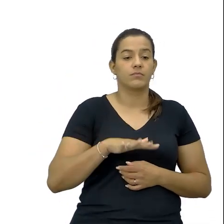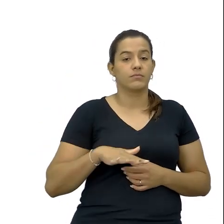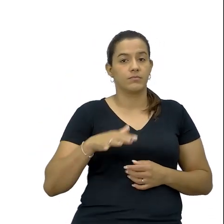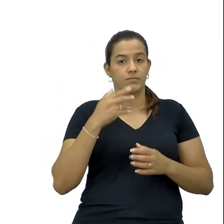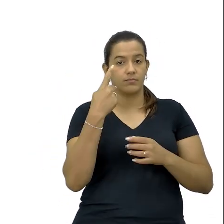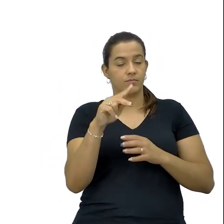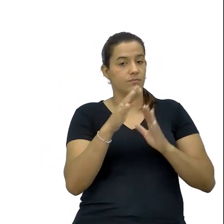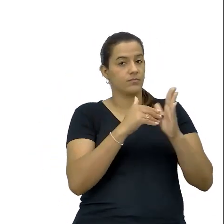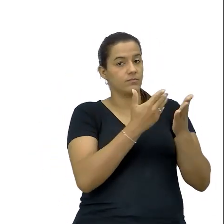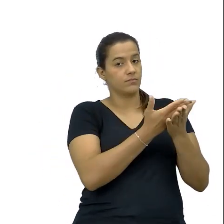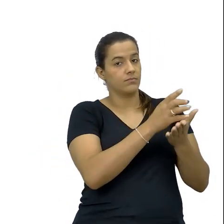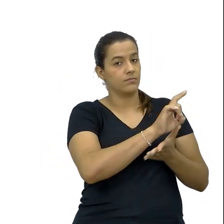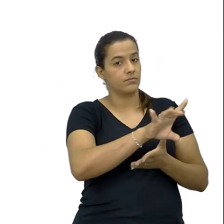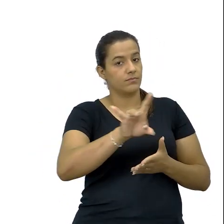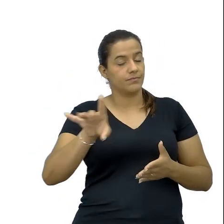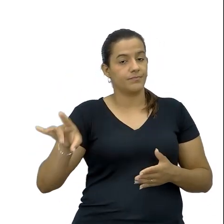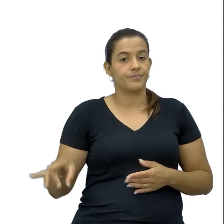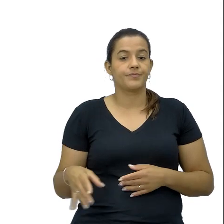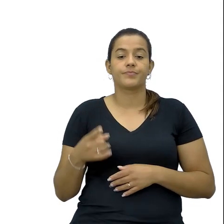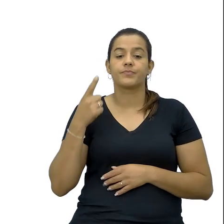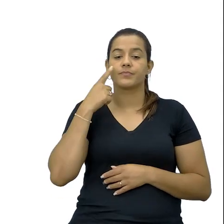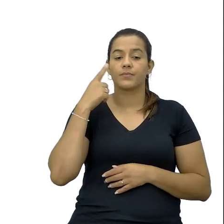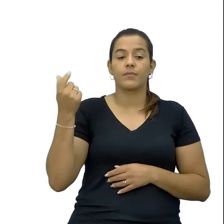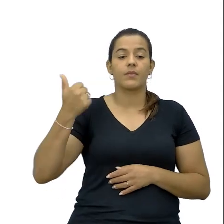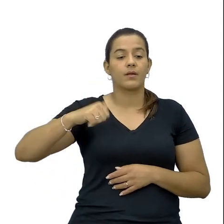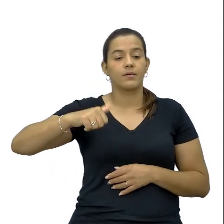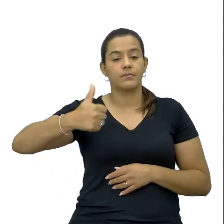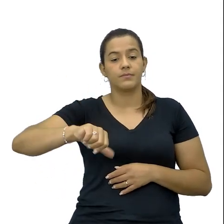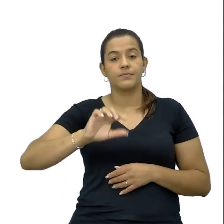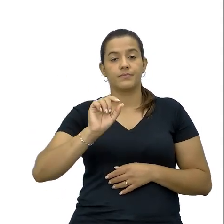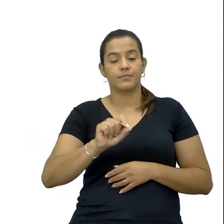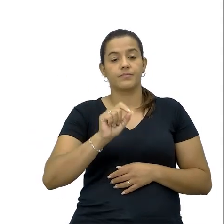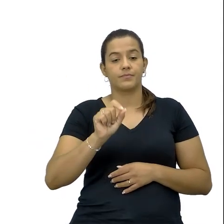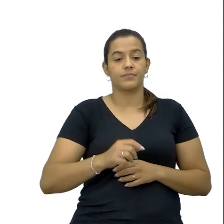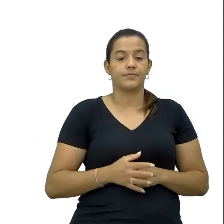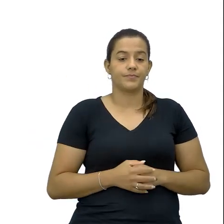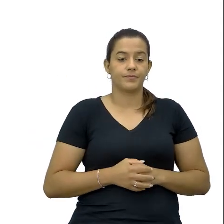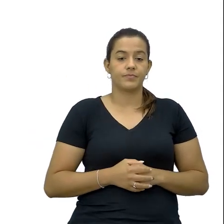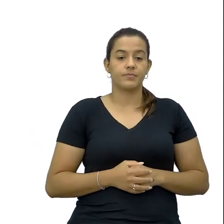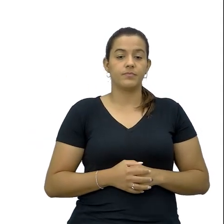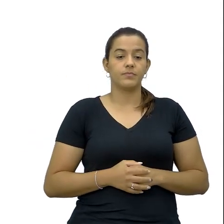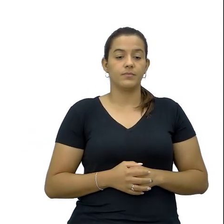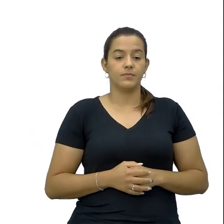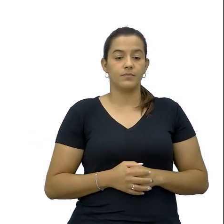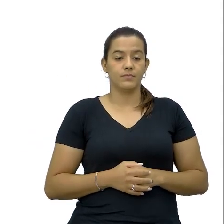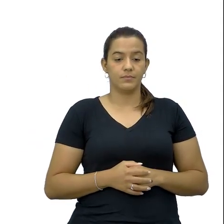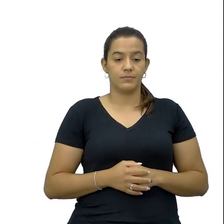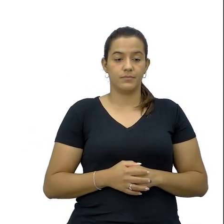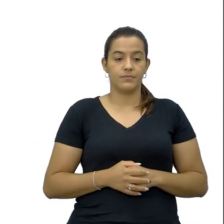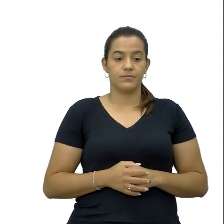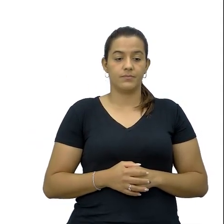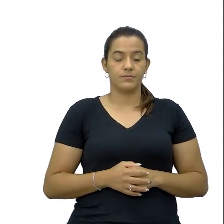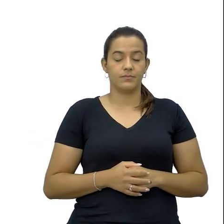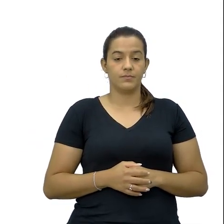escolas, aonde ela avaliava o que essa questão? Essa questão